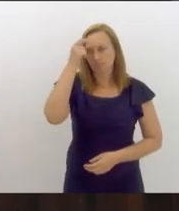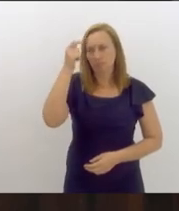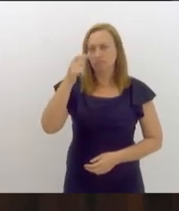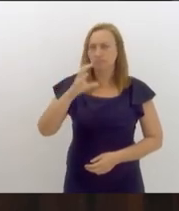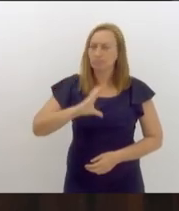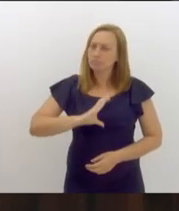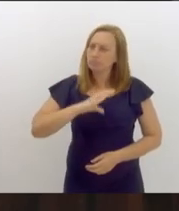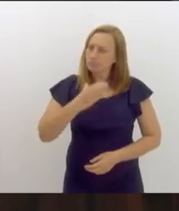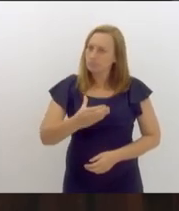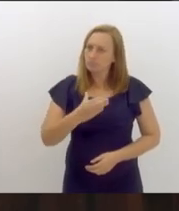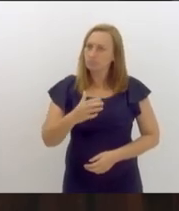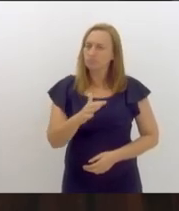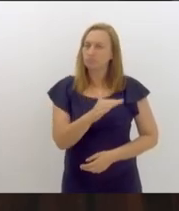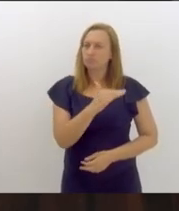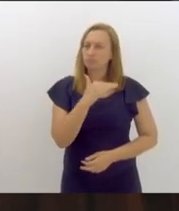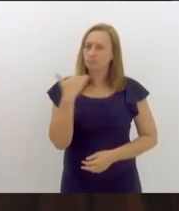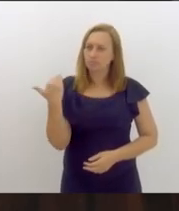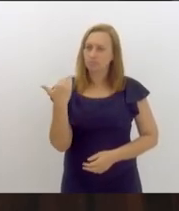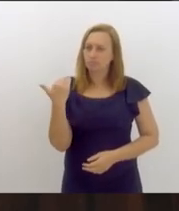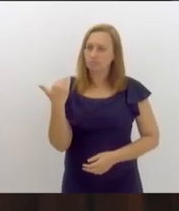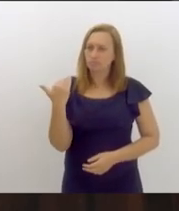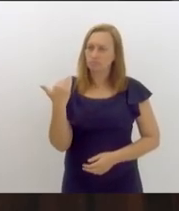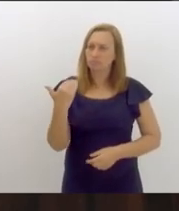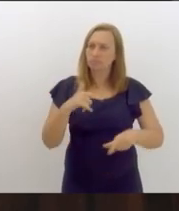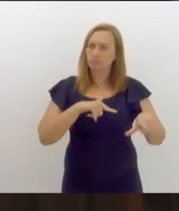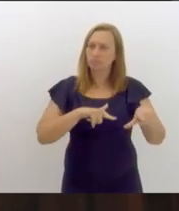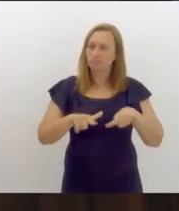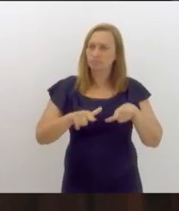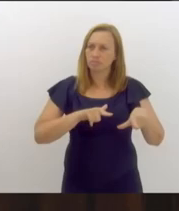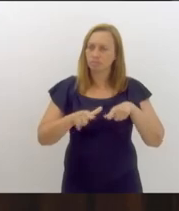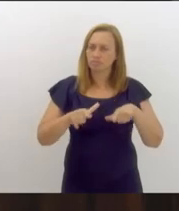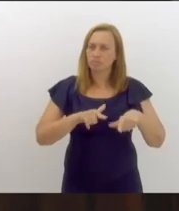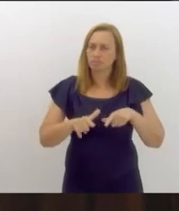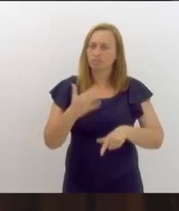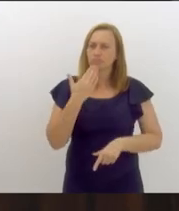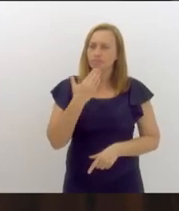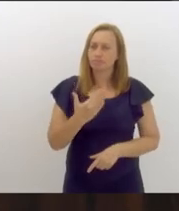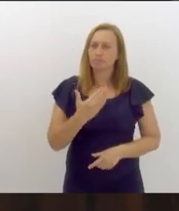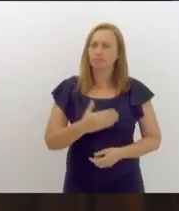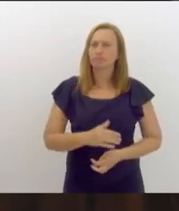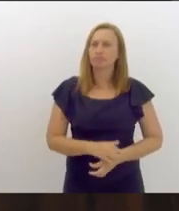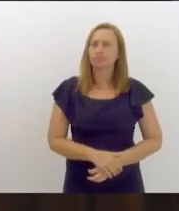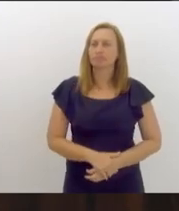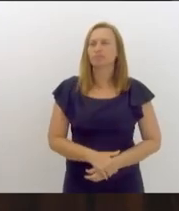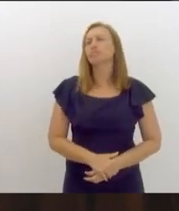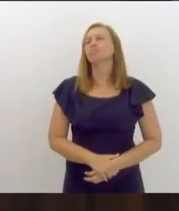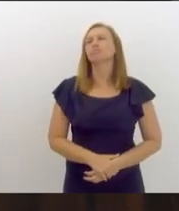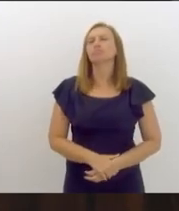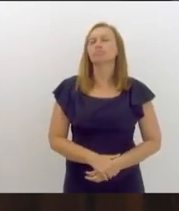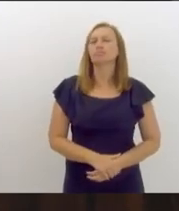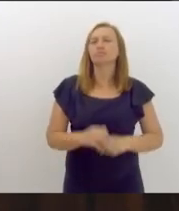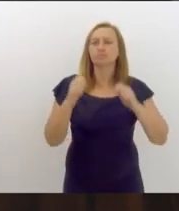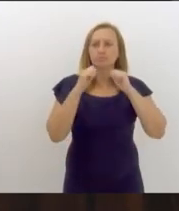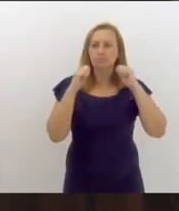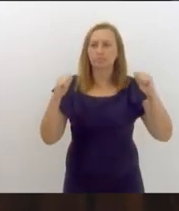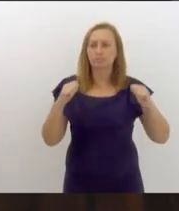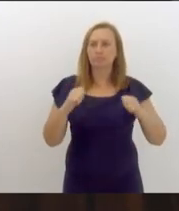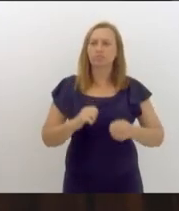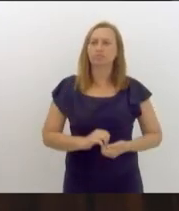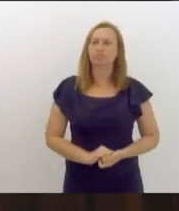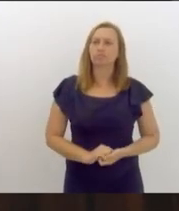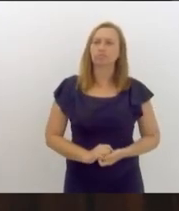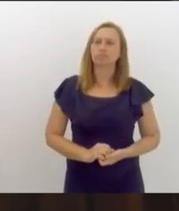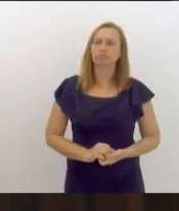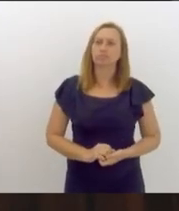que tombaram em serviço gostaria de pedir a assessoria ali para que